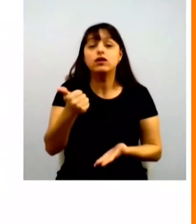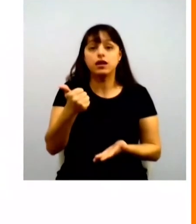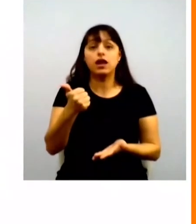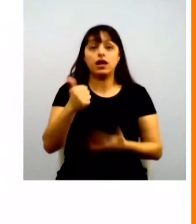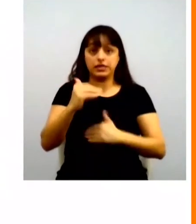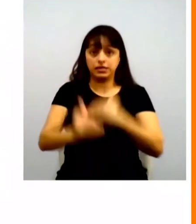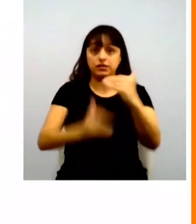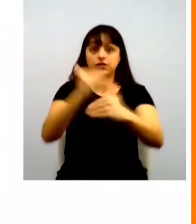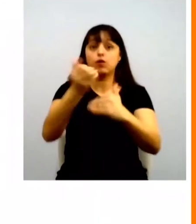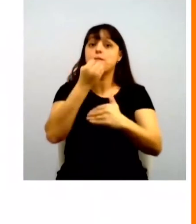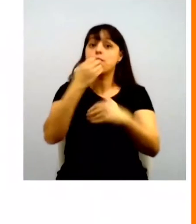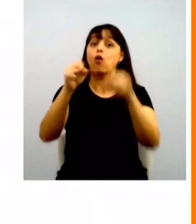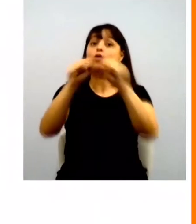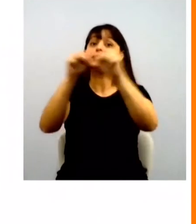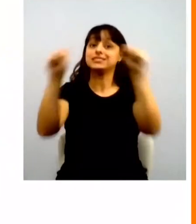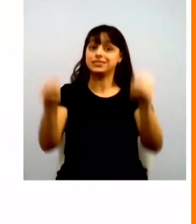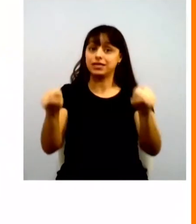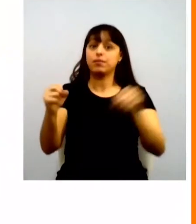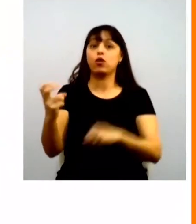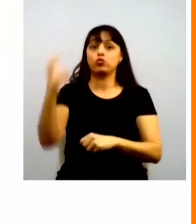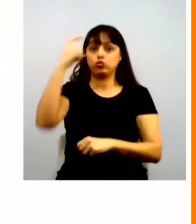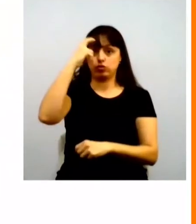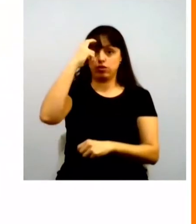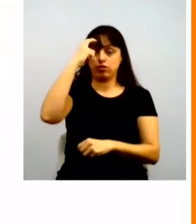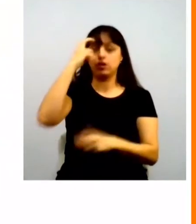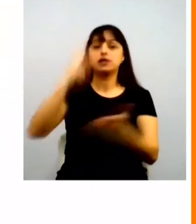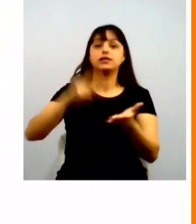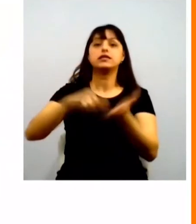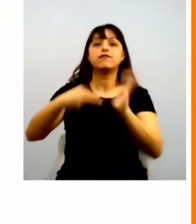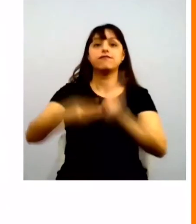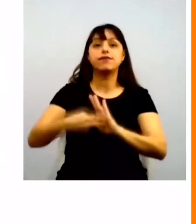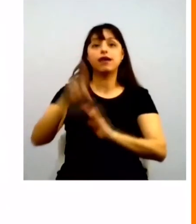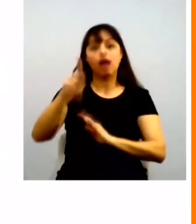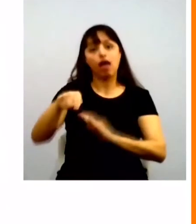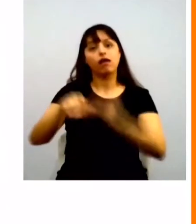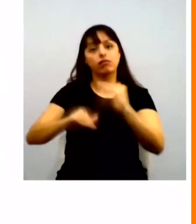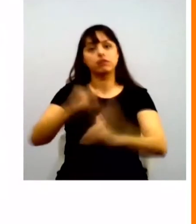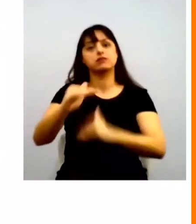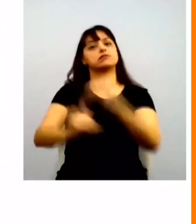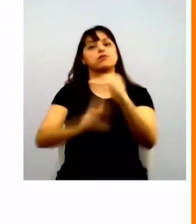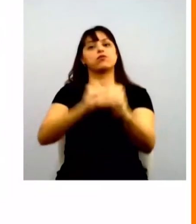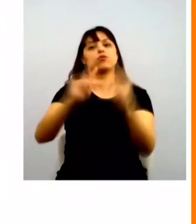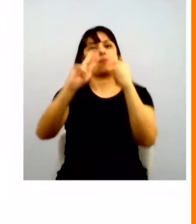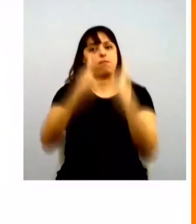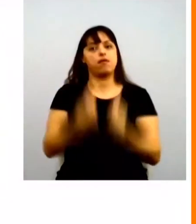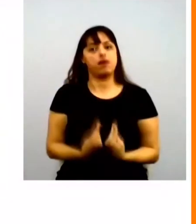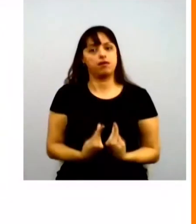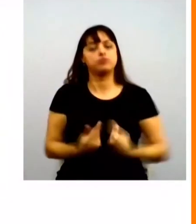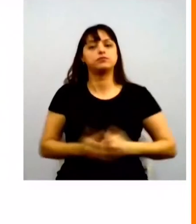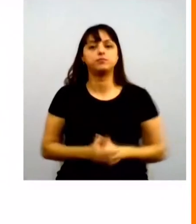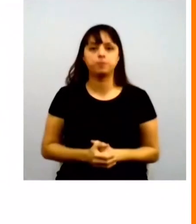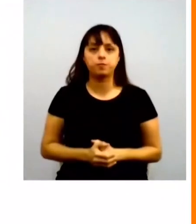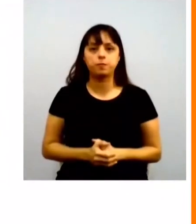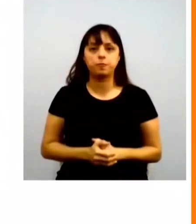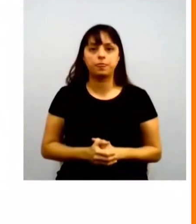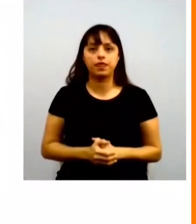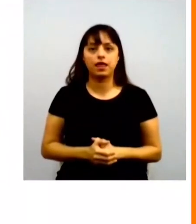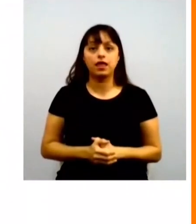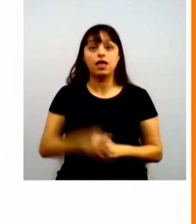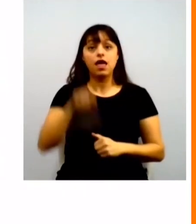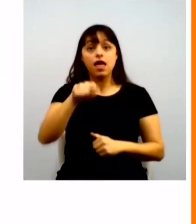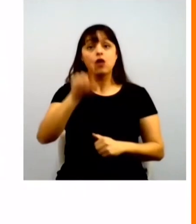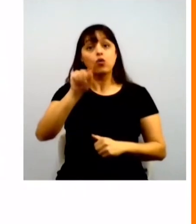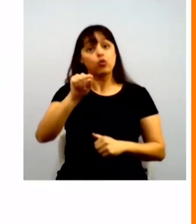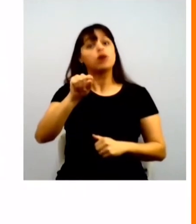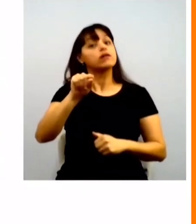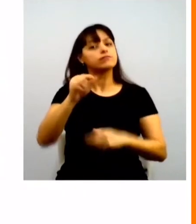sistema cultural, incide no Desenvolução e tem um aporte importante